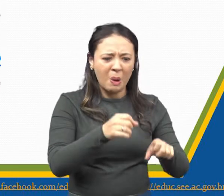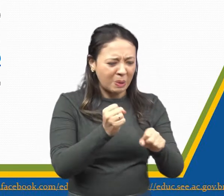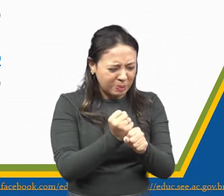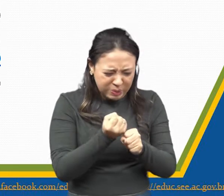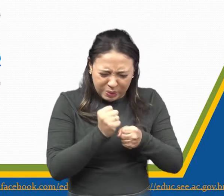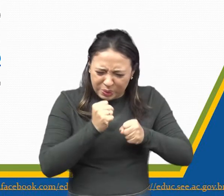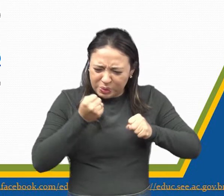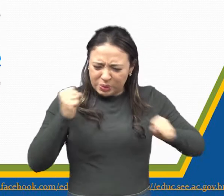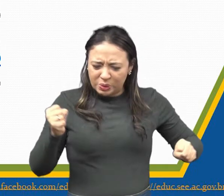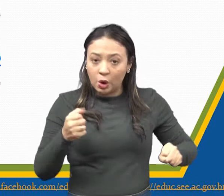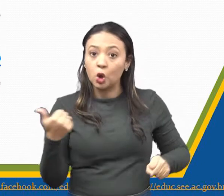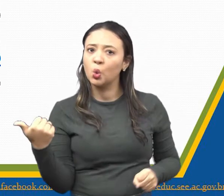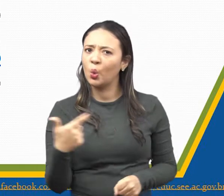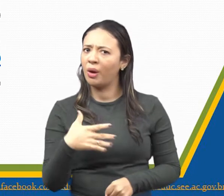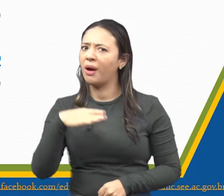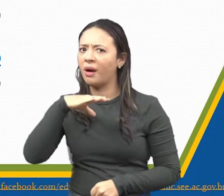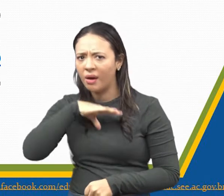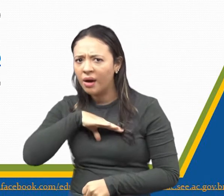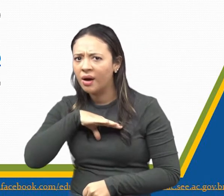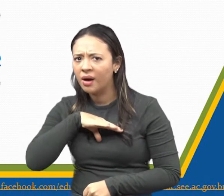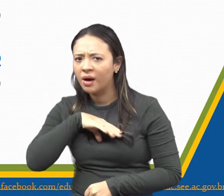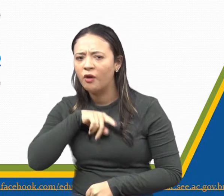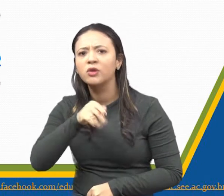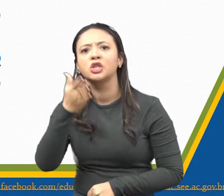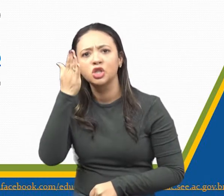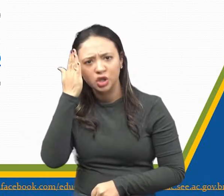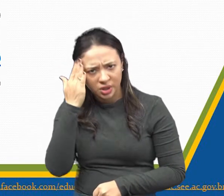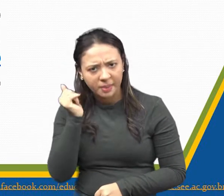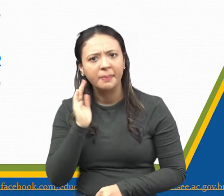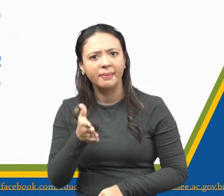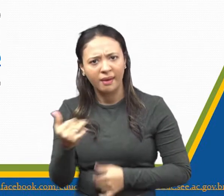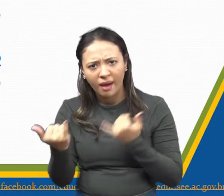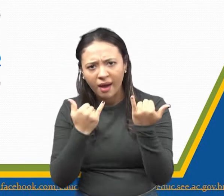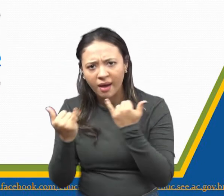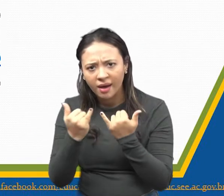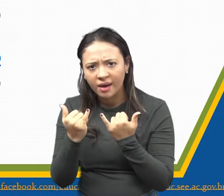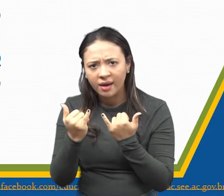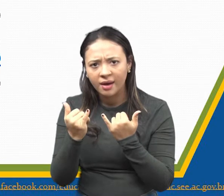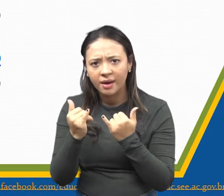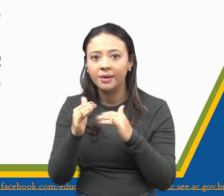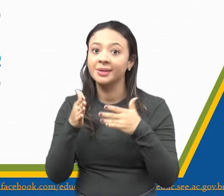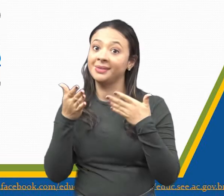do que o espaço urbano? Você sabia dessa informação?